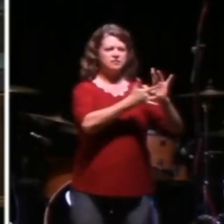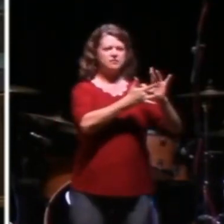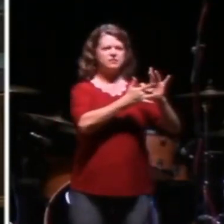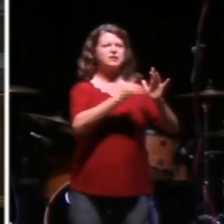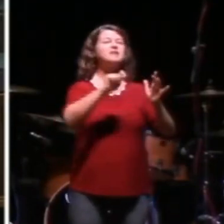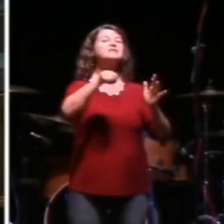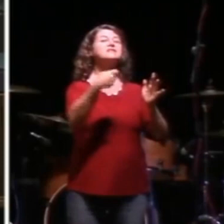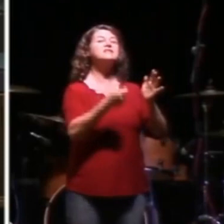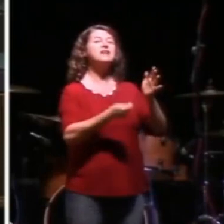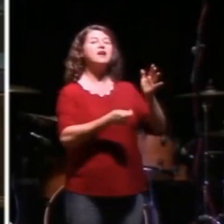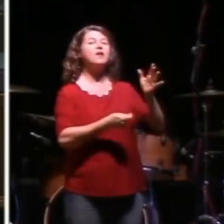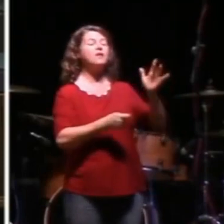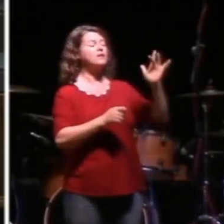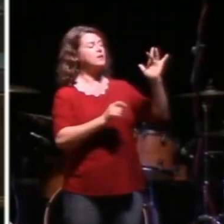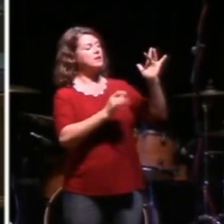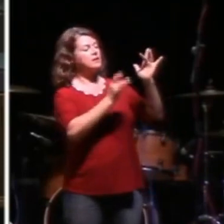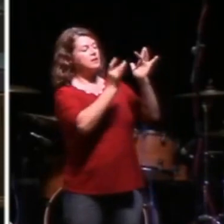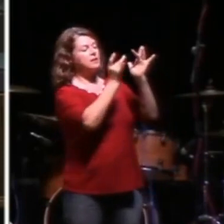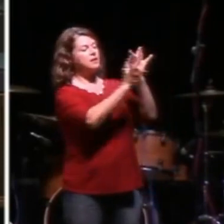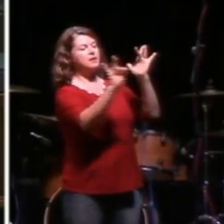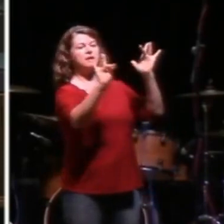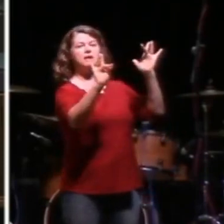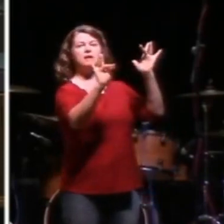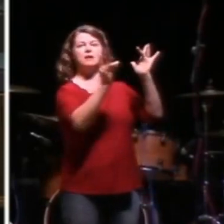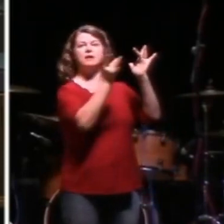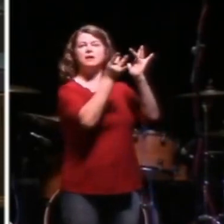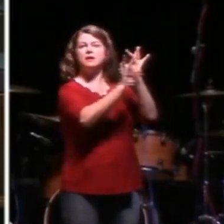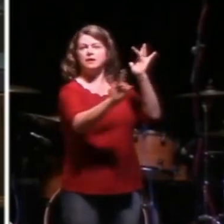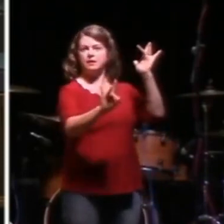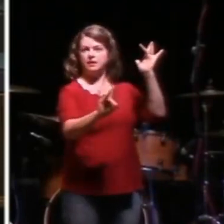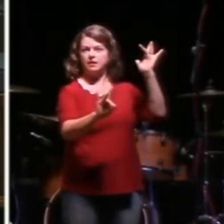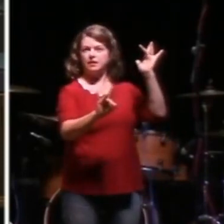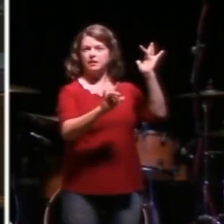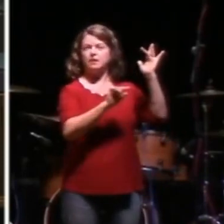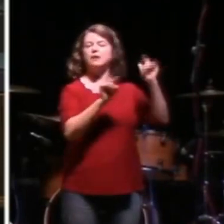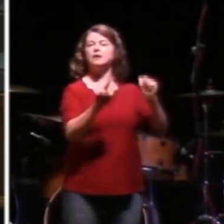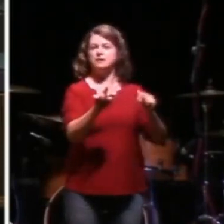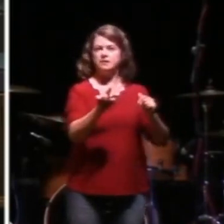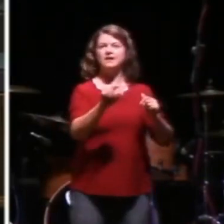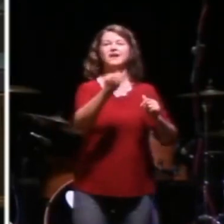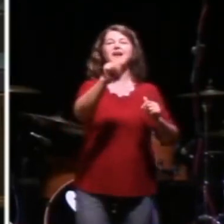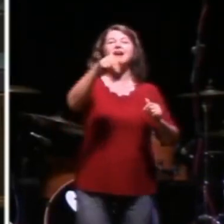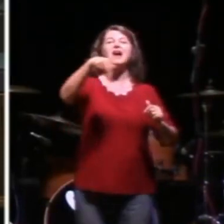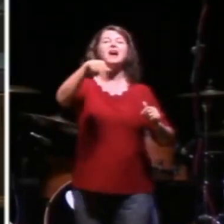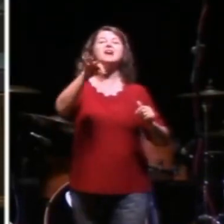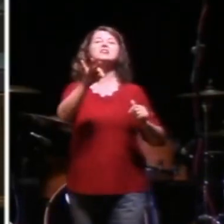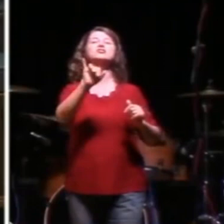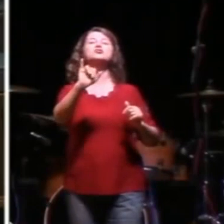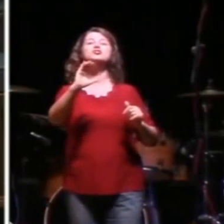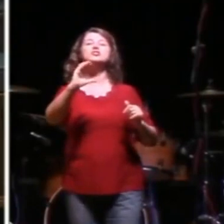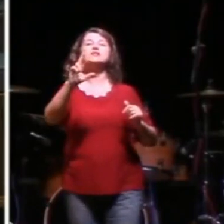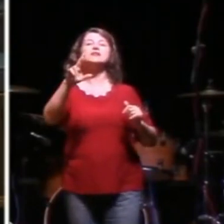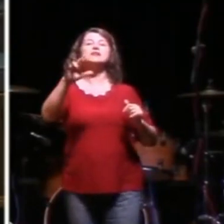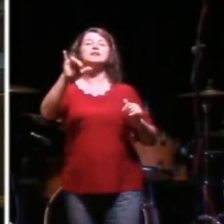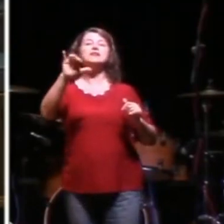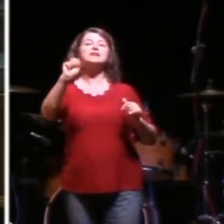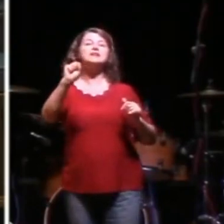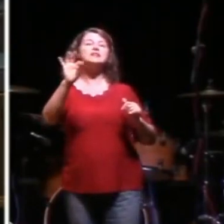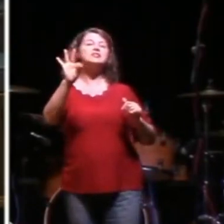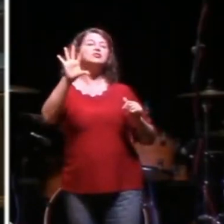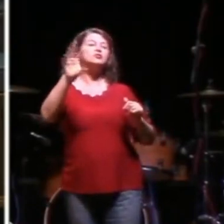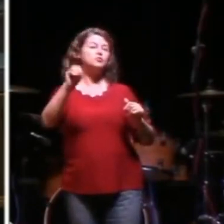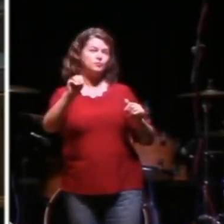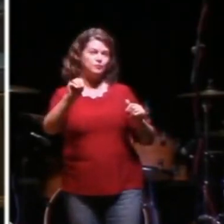que ele recebe uma coroa ou seja ele recebe poder para governar ele vai ser